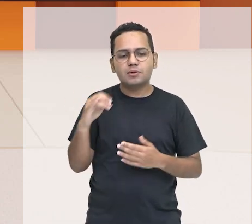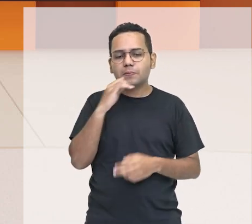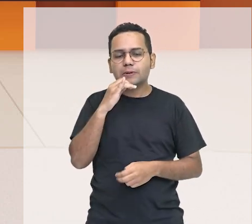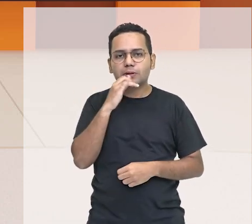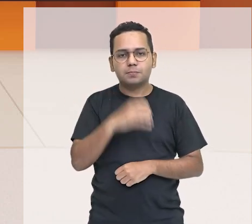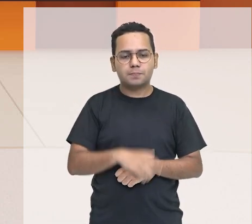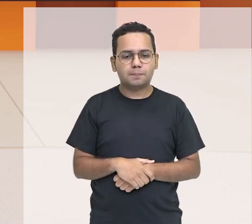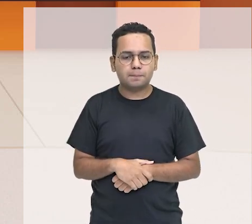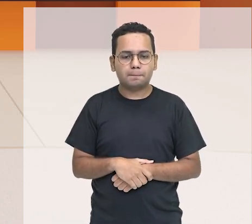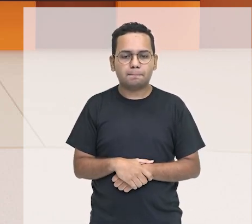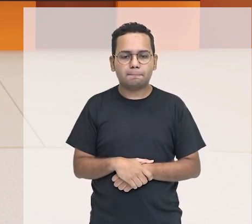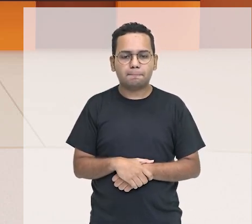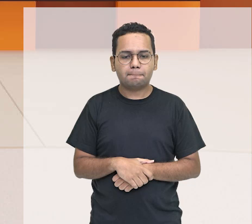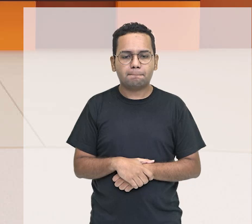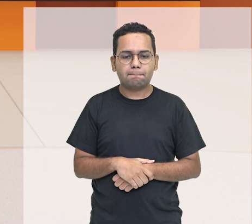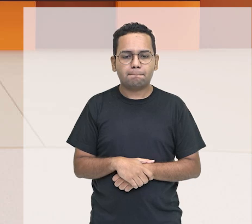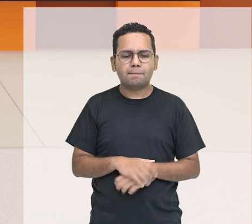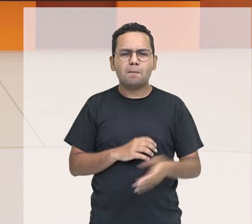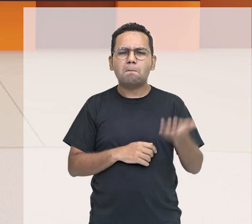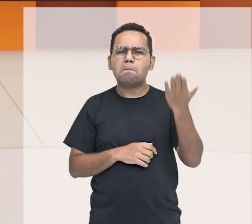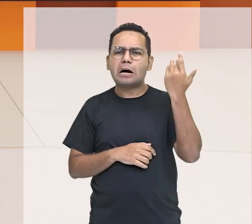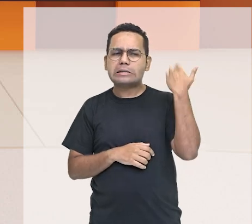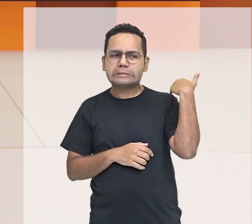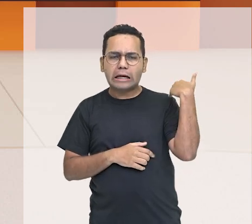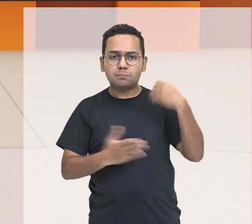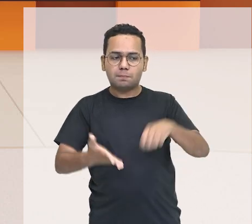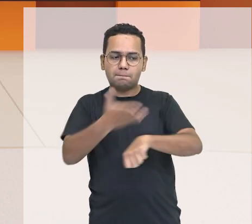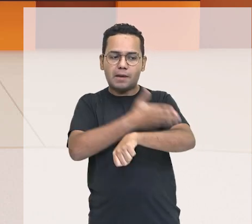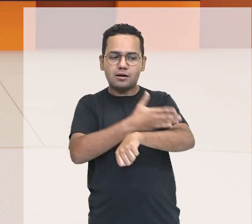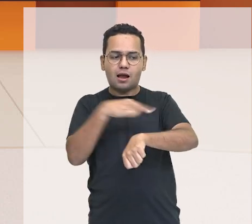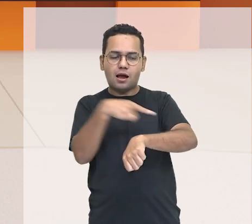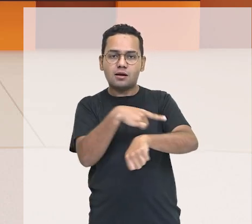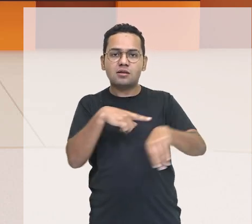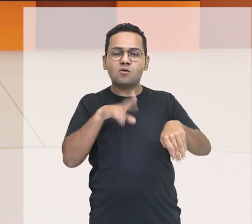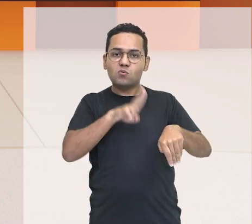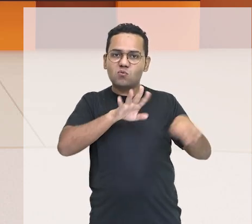As relações feudais, né, que aconteceram aí na Idade Média.